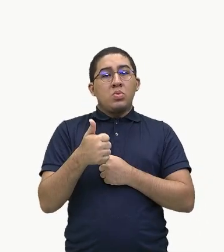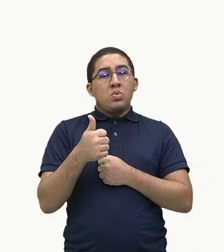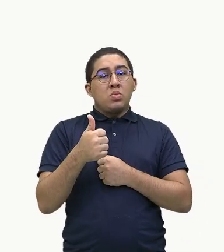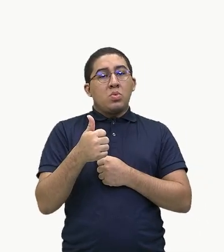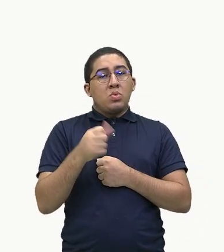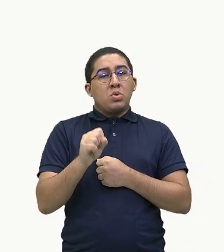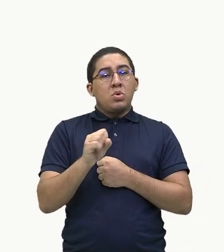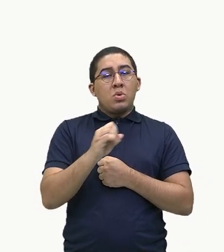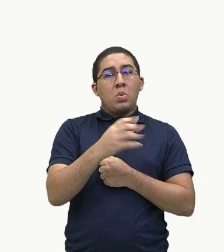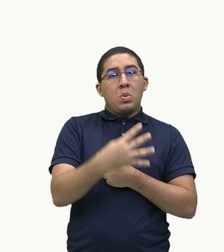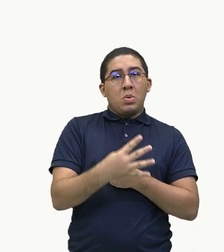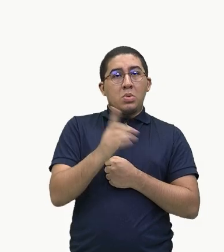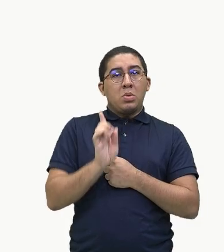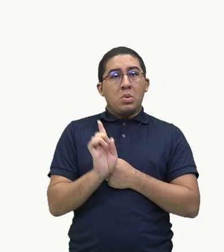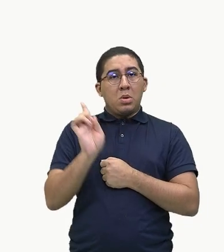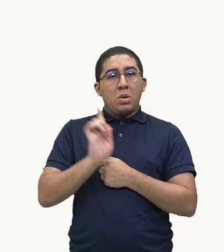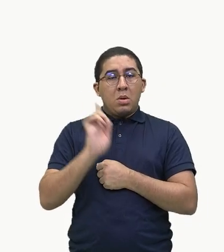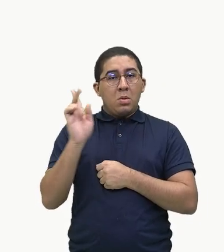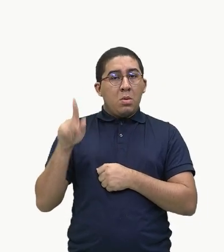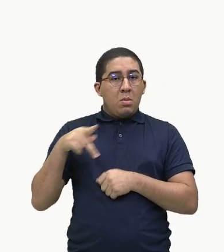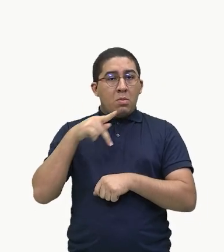1884 em Oslo,